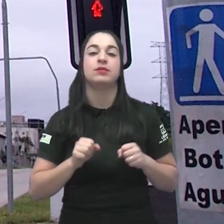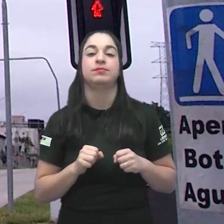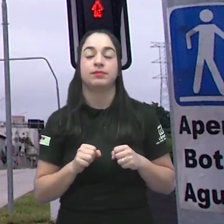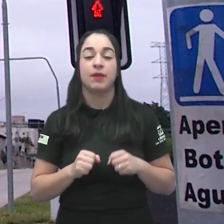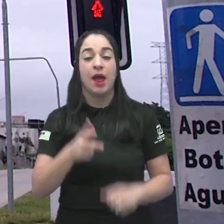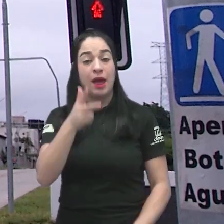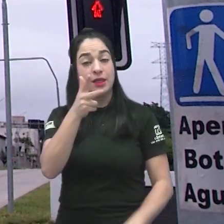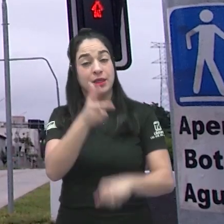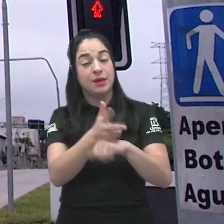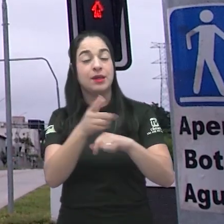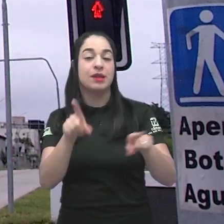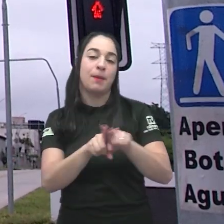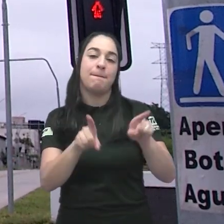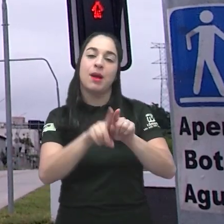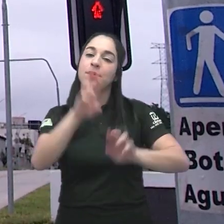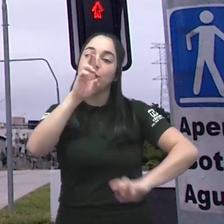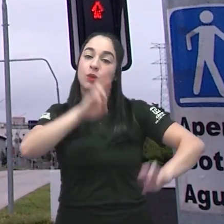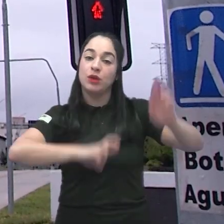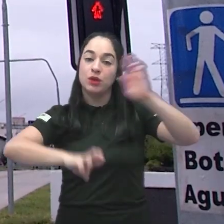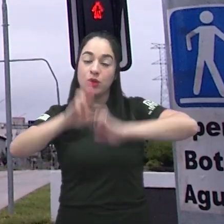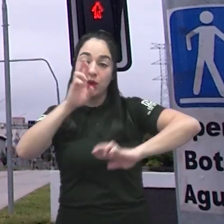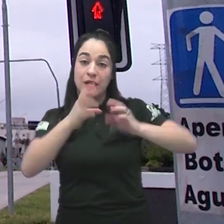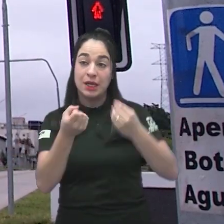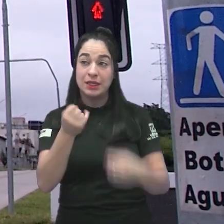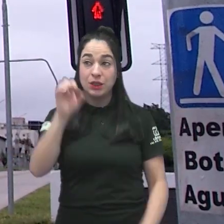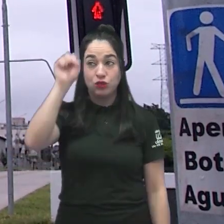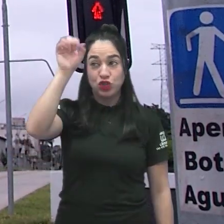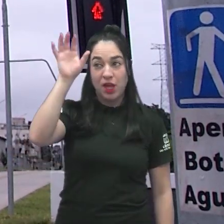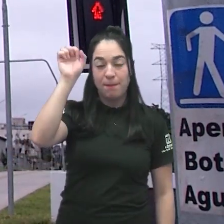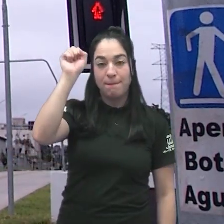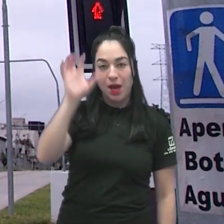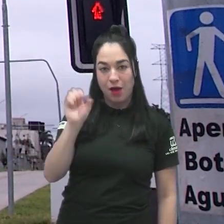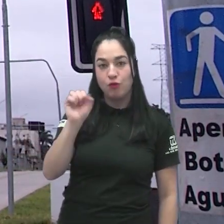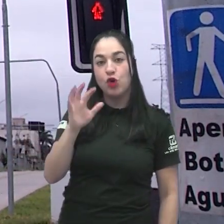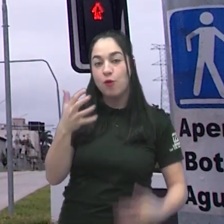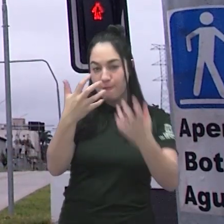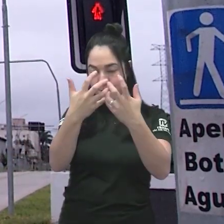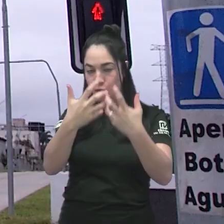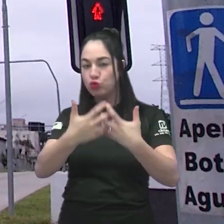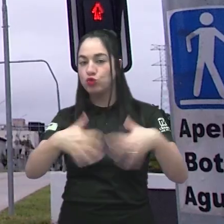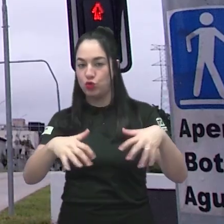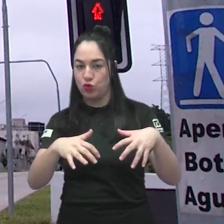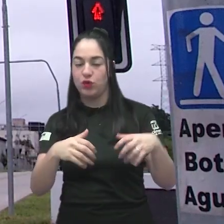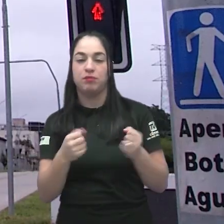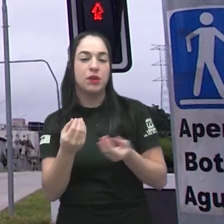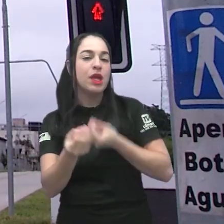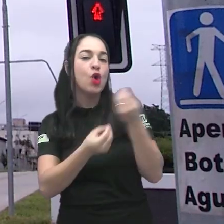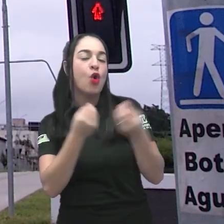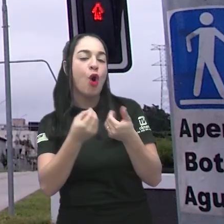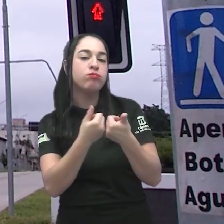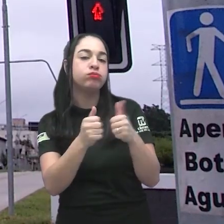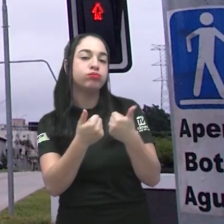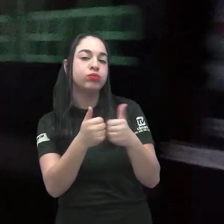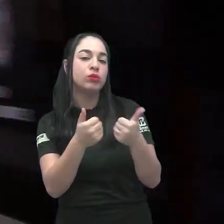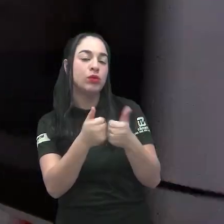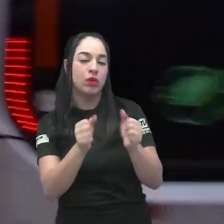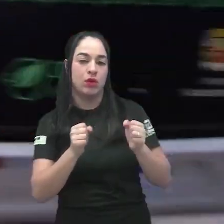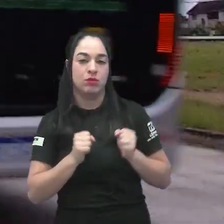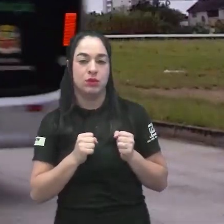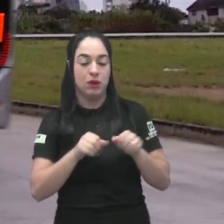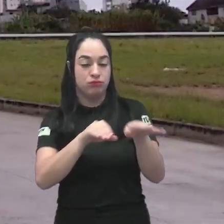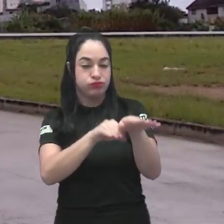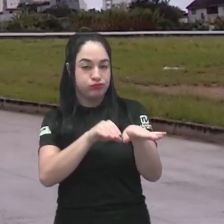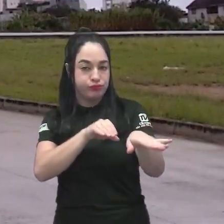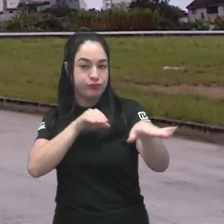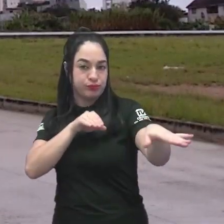serão utilizadas para monitorar o funcionamento dos semáforos e o fluxo do trânsito ao longo do corredor. Com